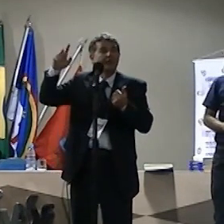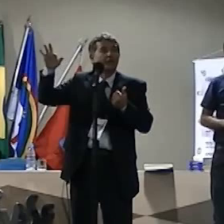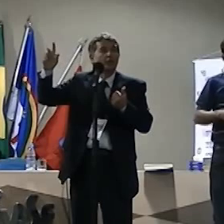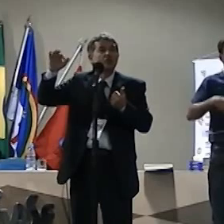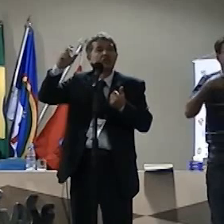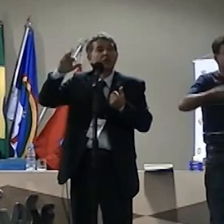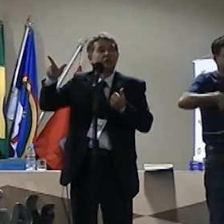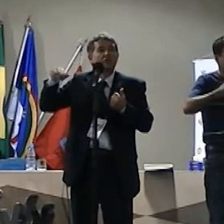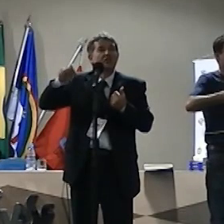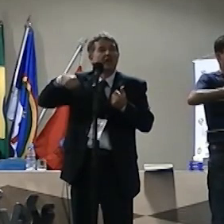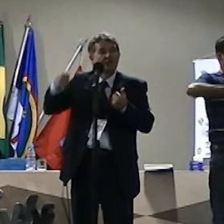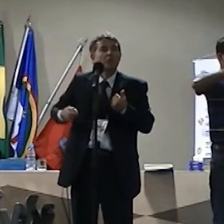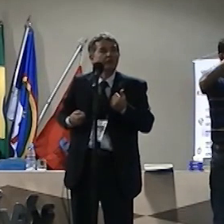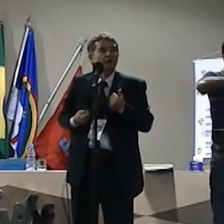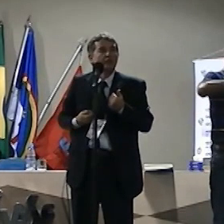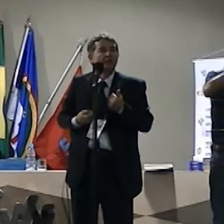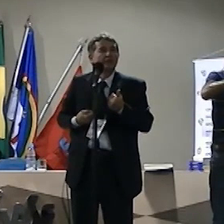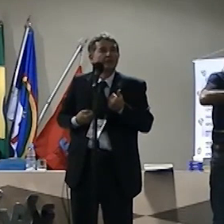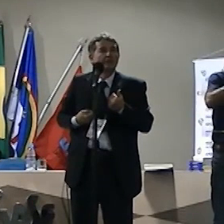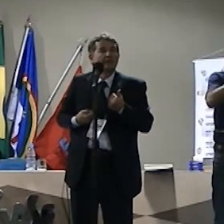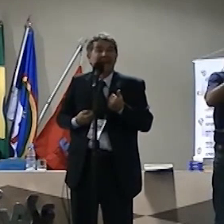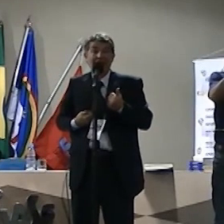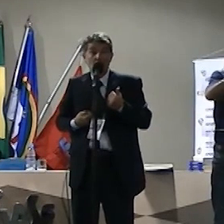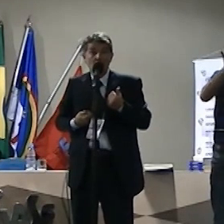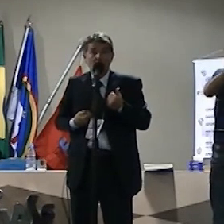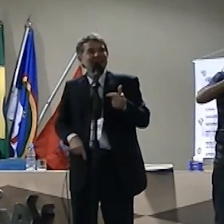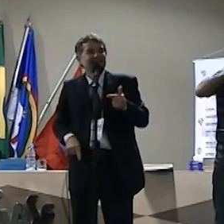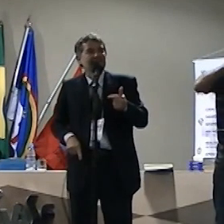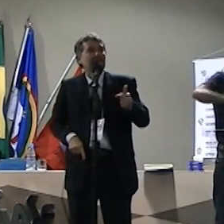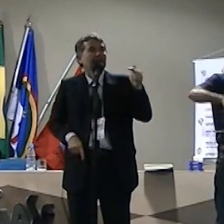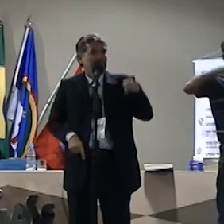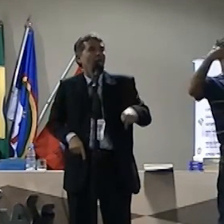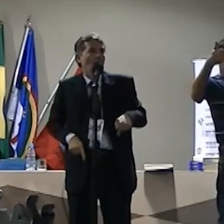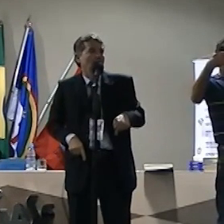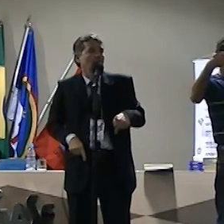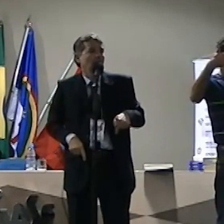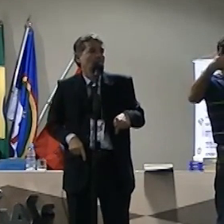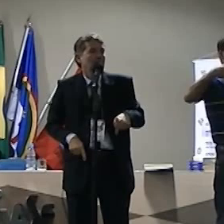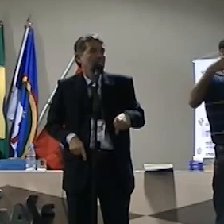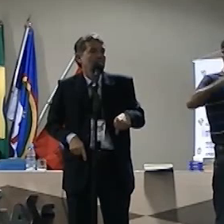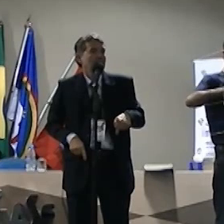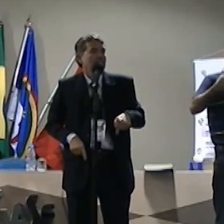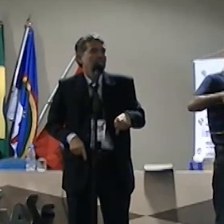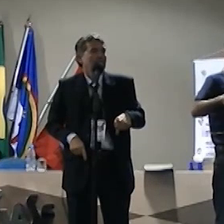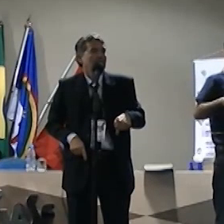enquanto datilologia, enquanto sinal, enquanto L1, escrita enquanto